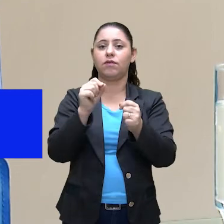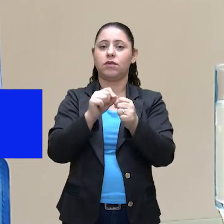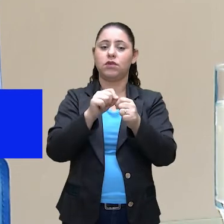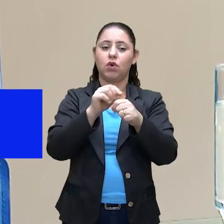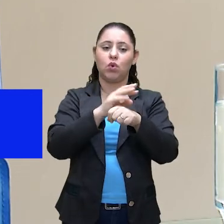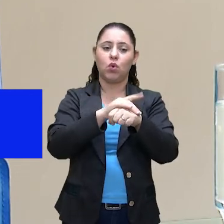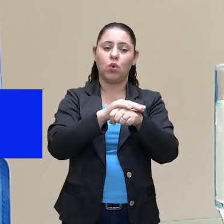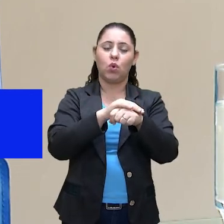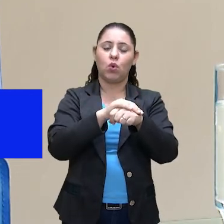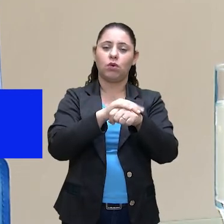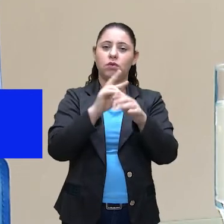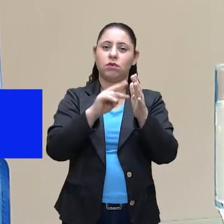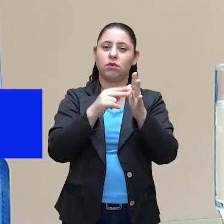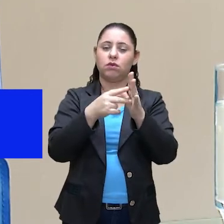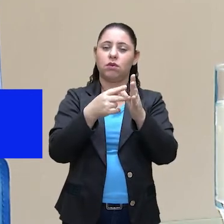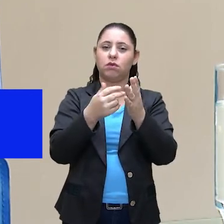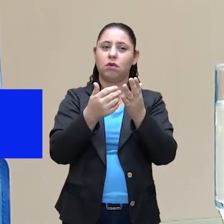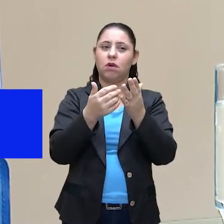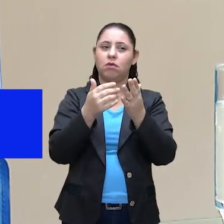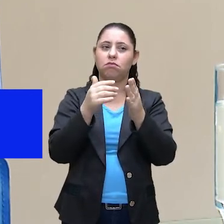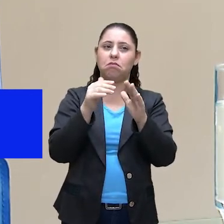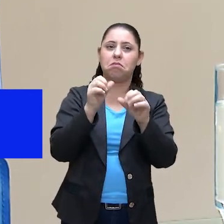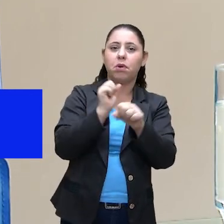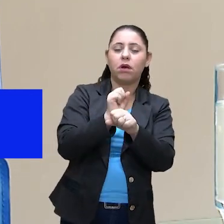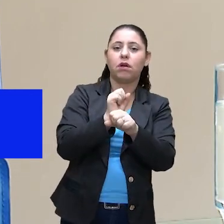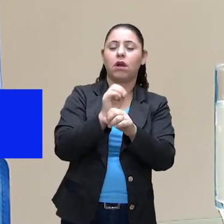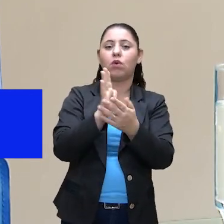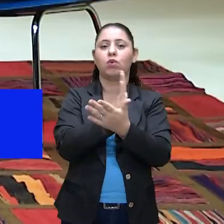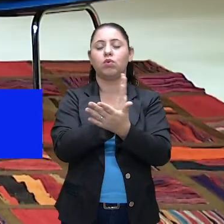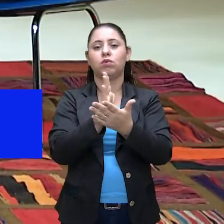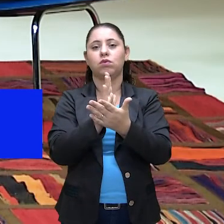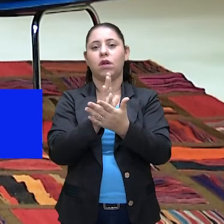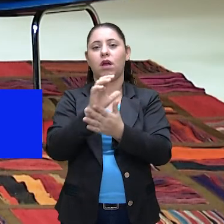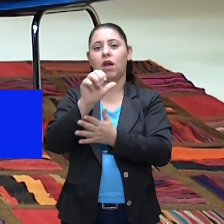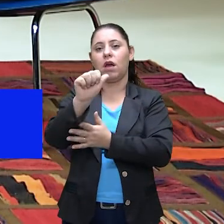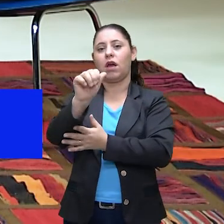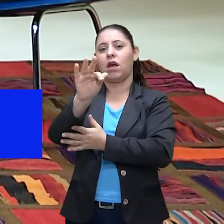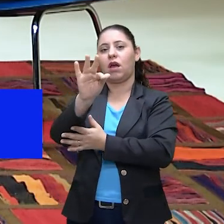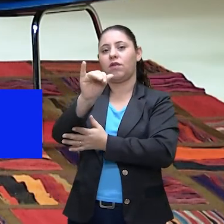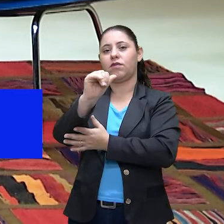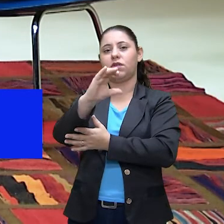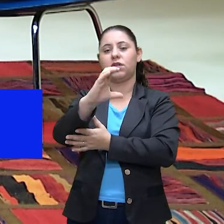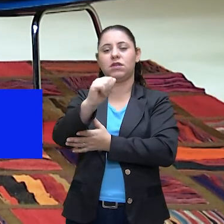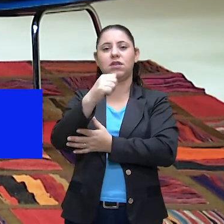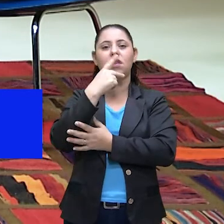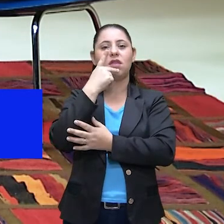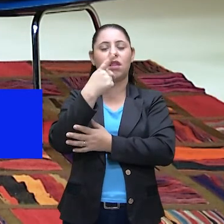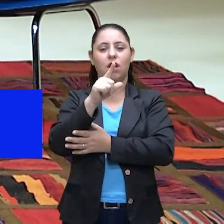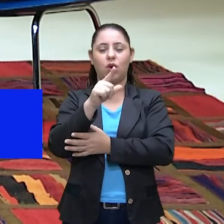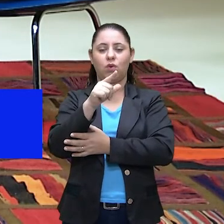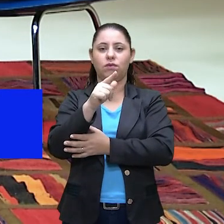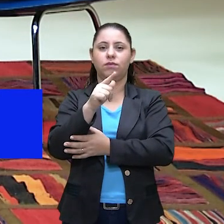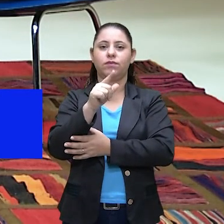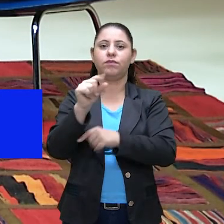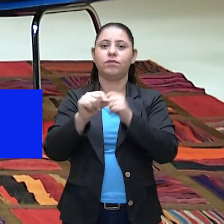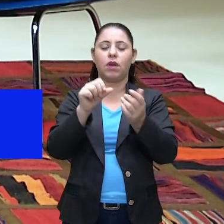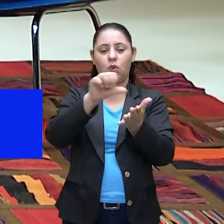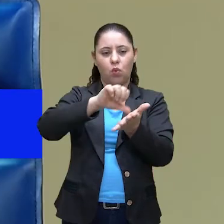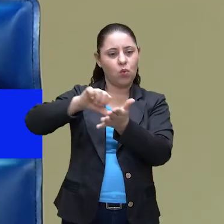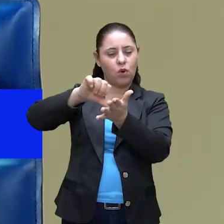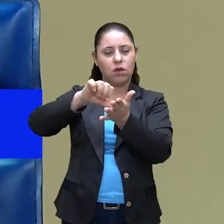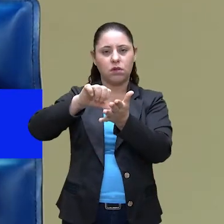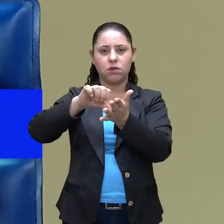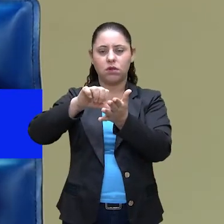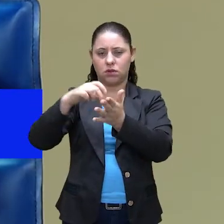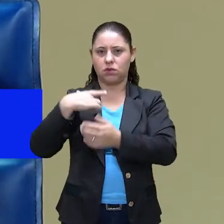tentar estabilizar esse conceito que alguns pacientes desenvolvem, que é a afasia ou disfasia da linguagem.